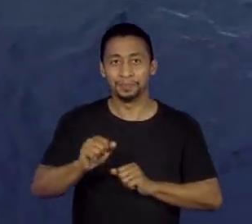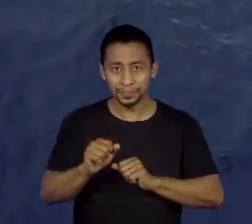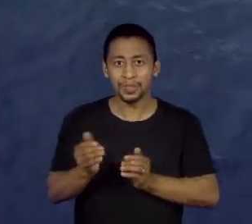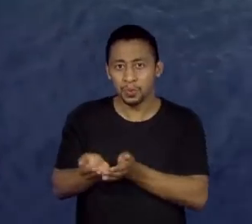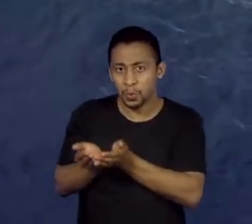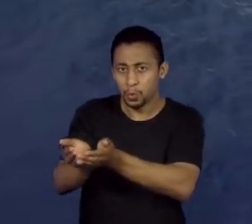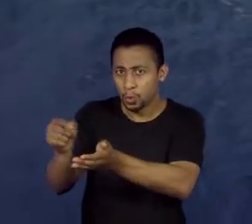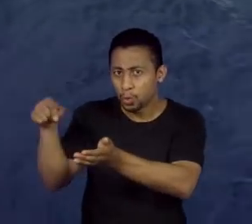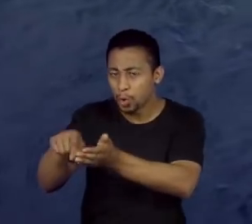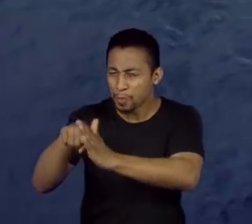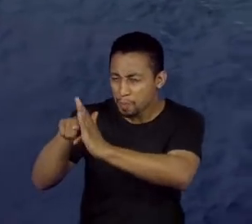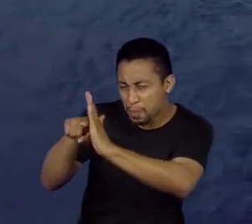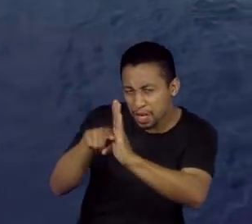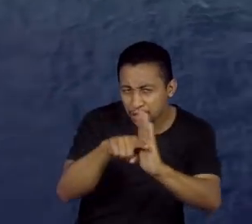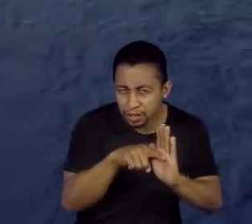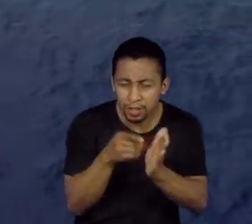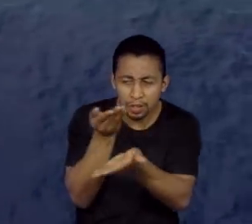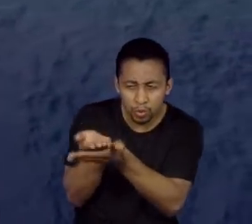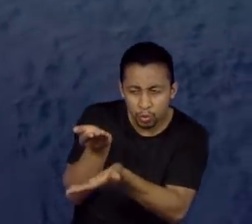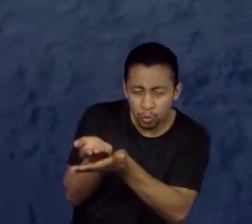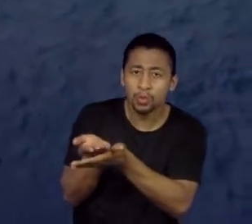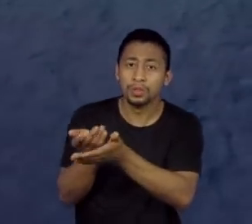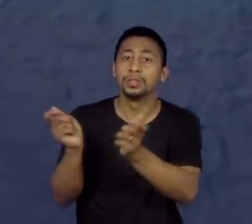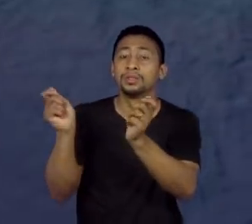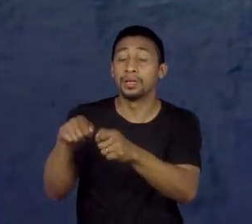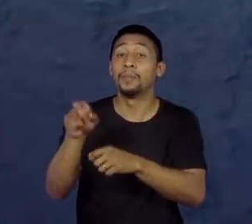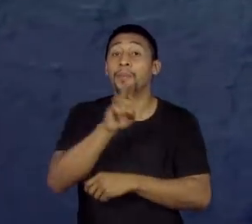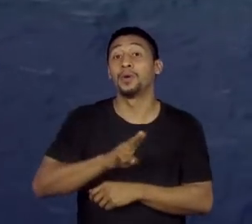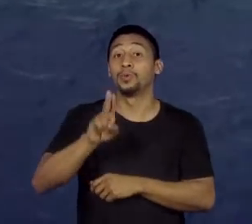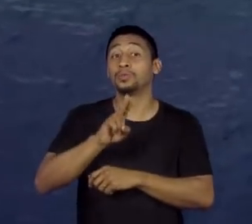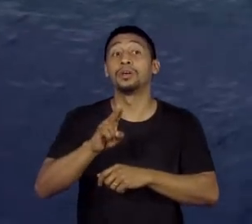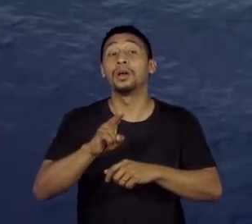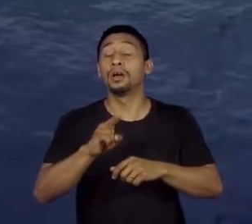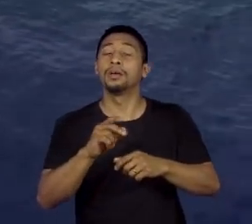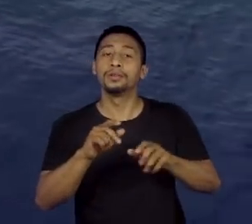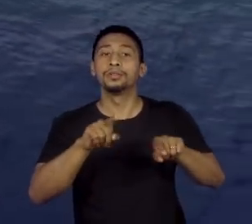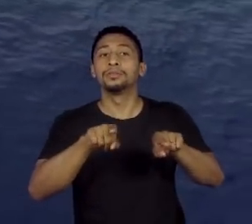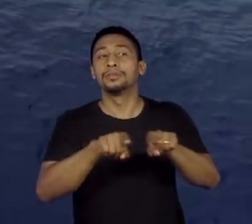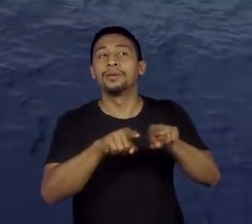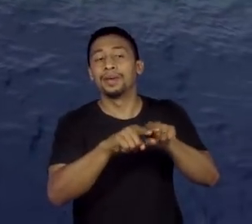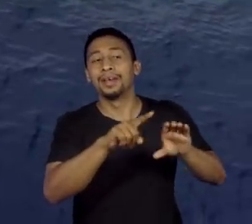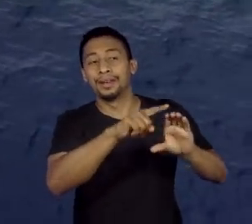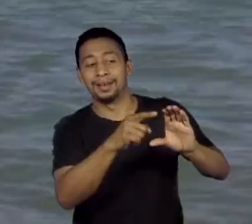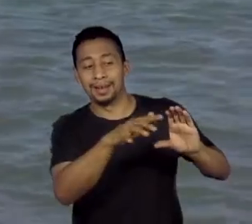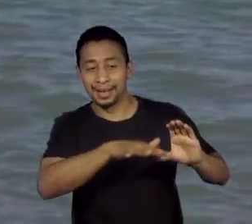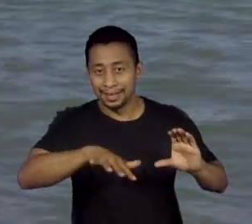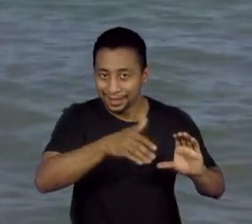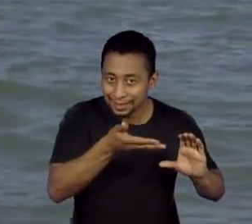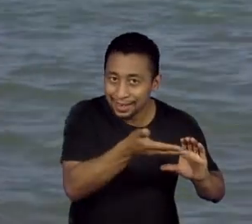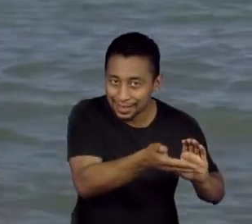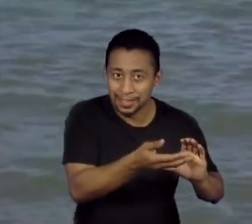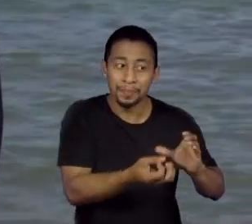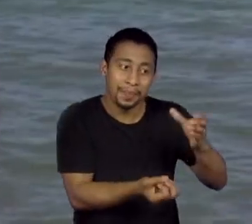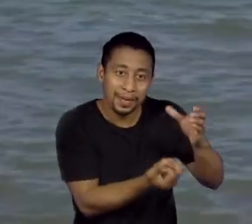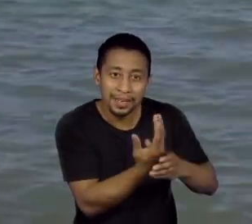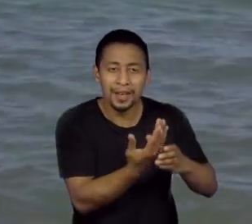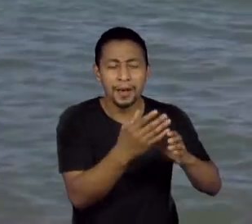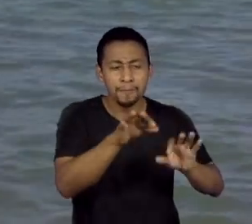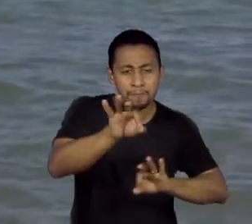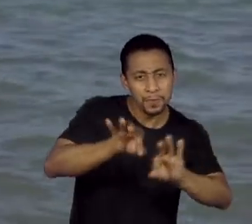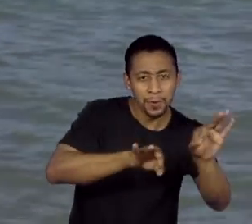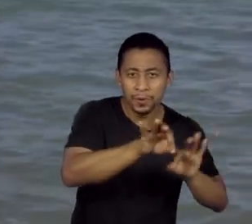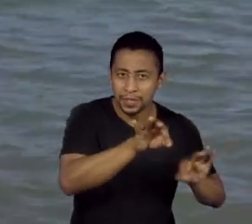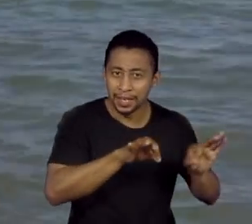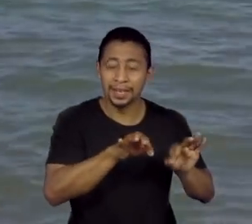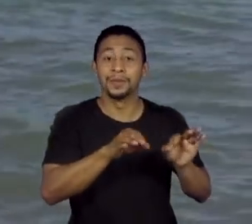mar também têm outra utilidade. A partir dessas informações, a gente começou a desenvolver as outras vertentes do projeto. A fazer o